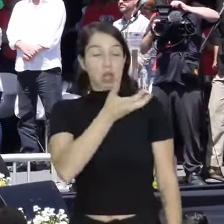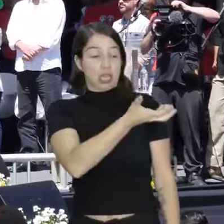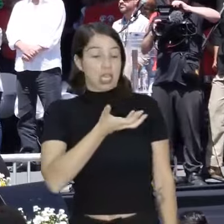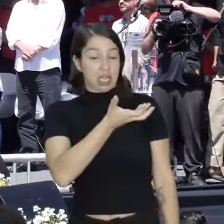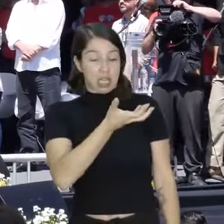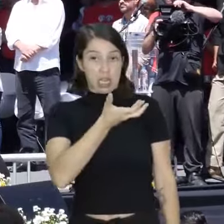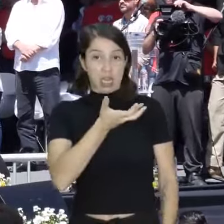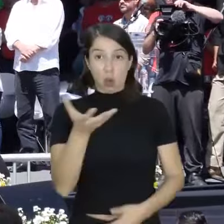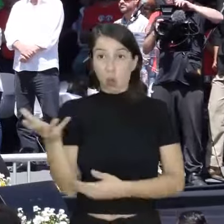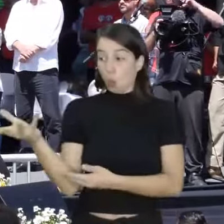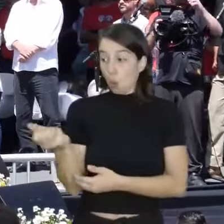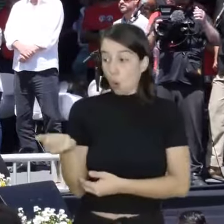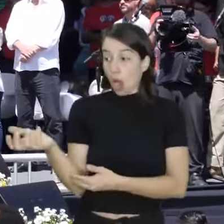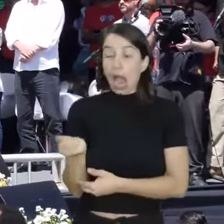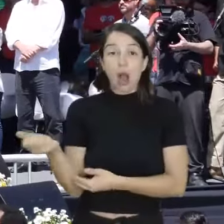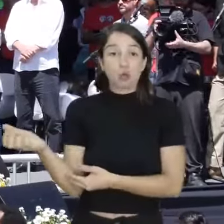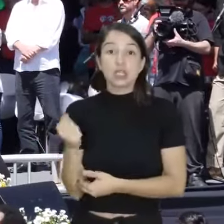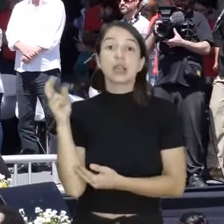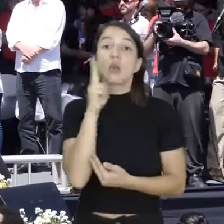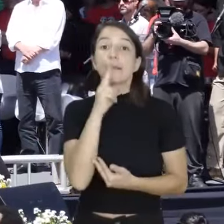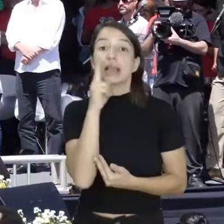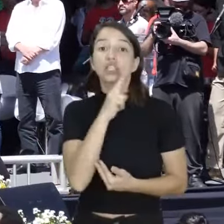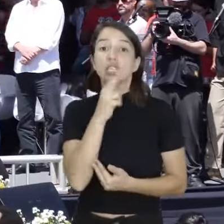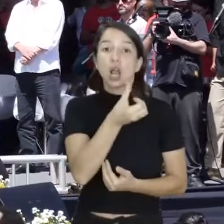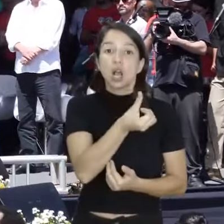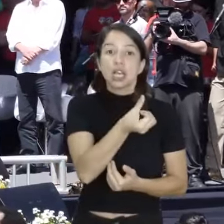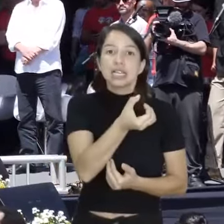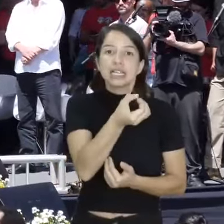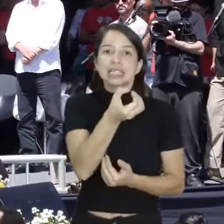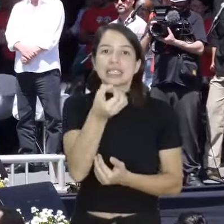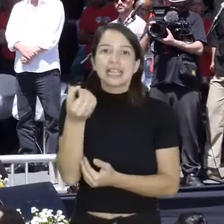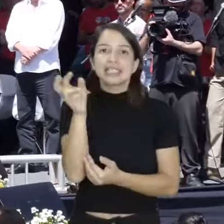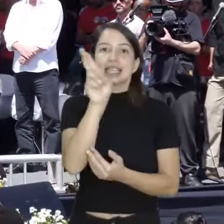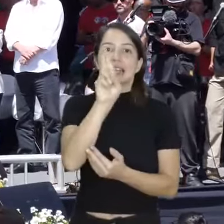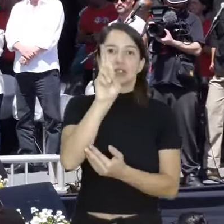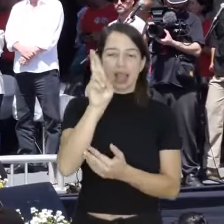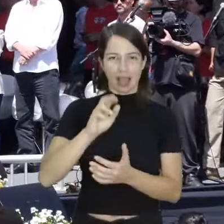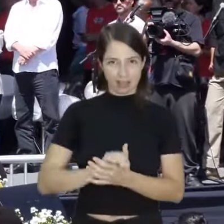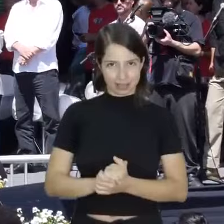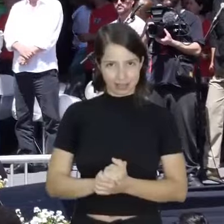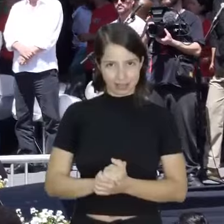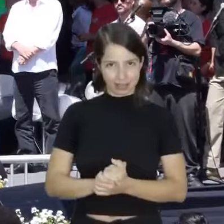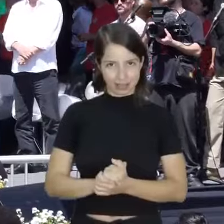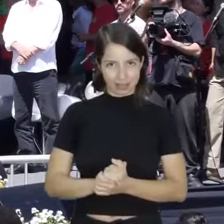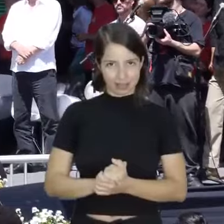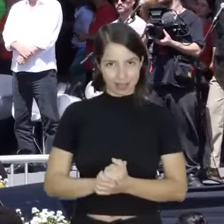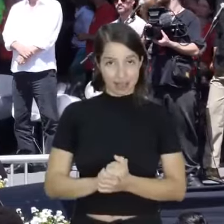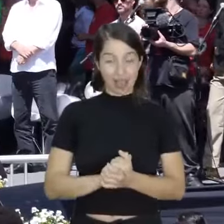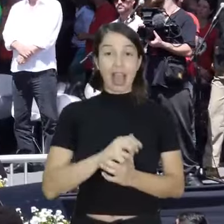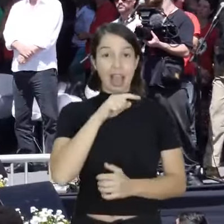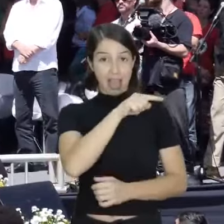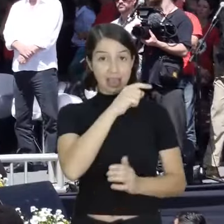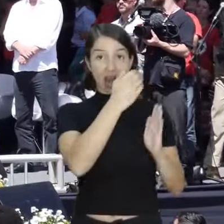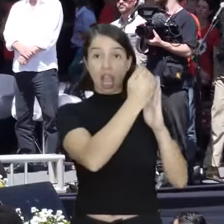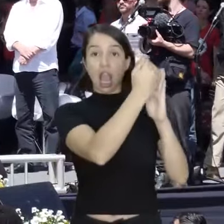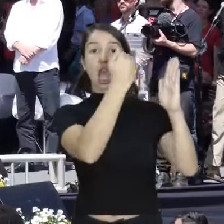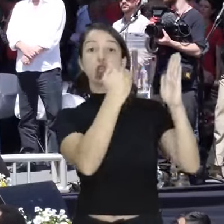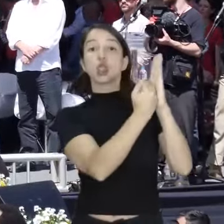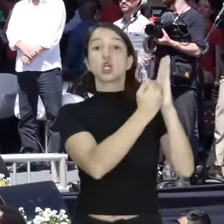600 e foi aprovado 600. Ele reduziu para 400. E como na